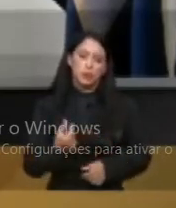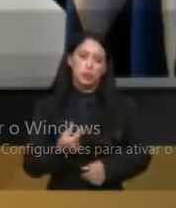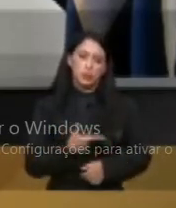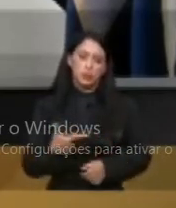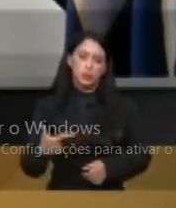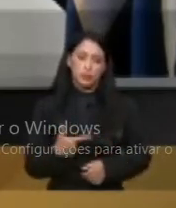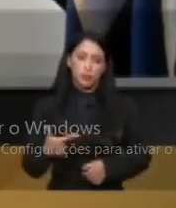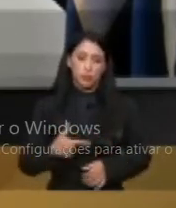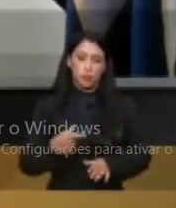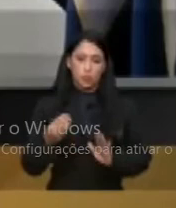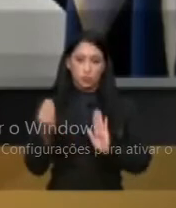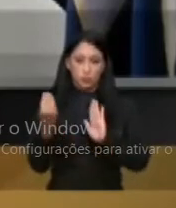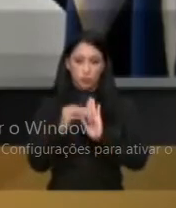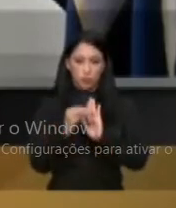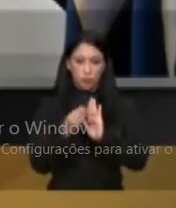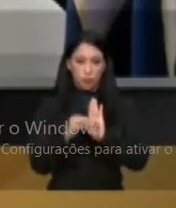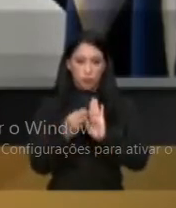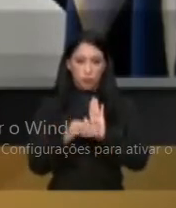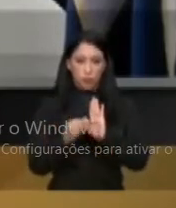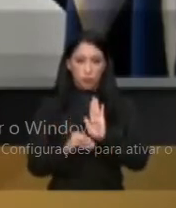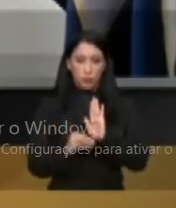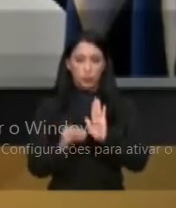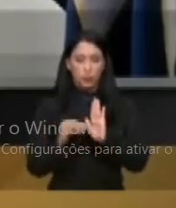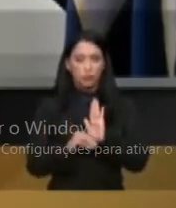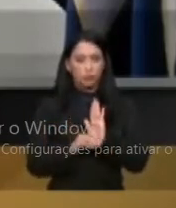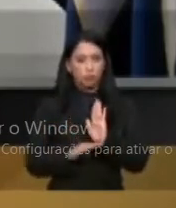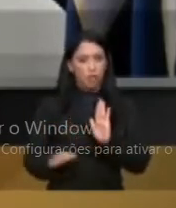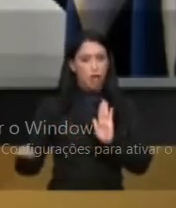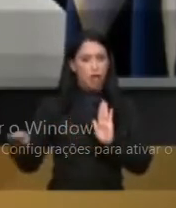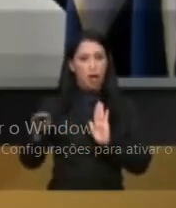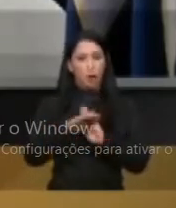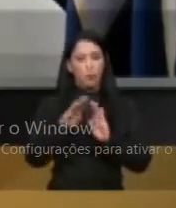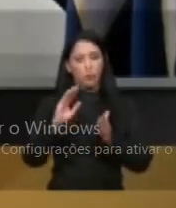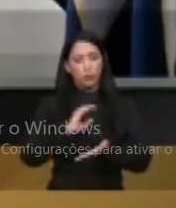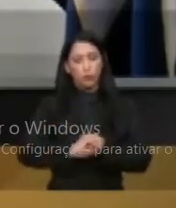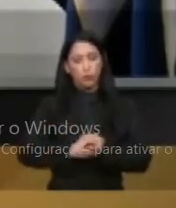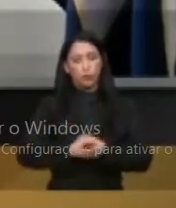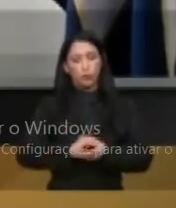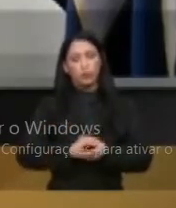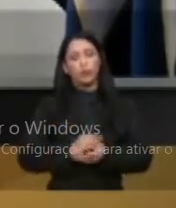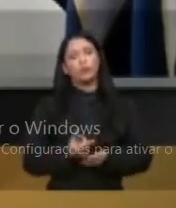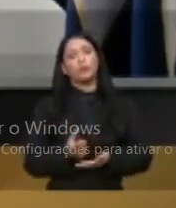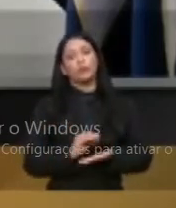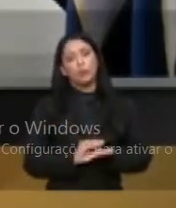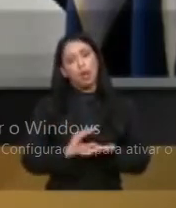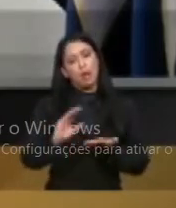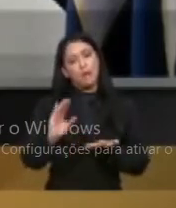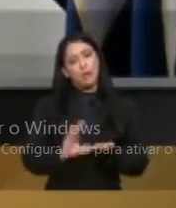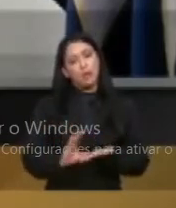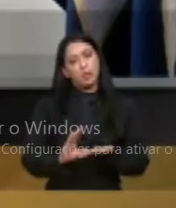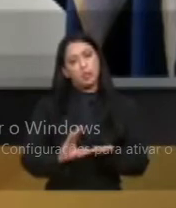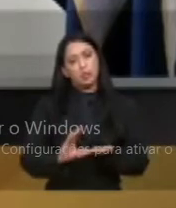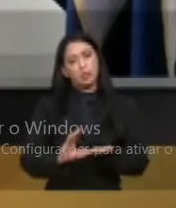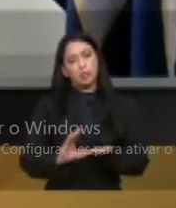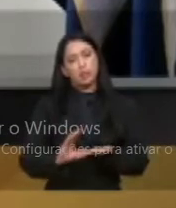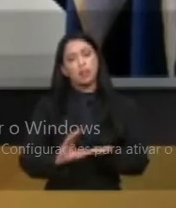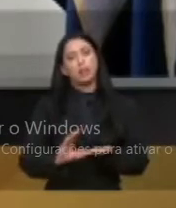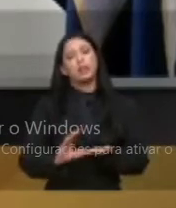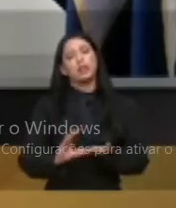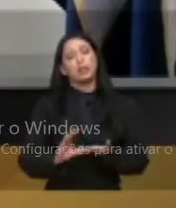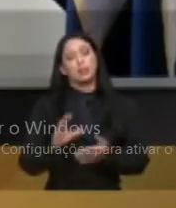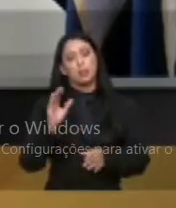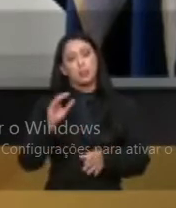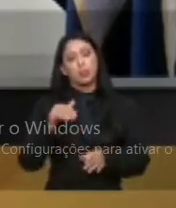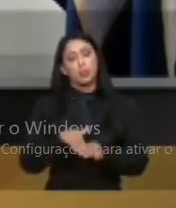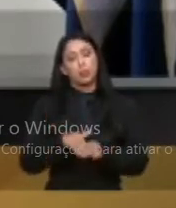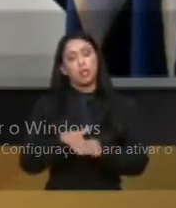de 22. O dispositivo questionado possibilitou o aumento do valor do Fundo Especial de Financiamento de Campanha,